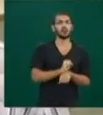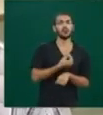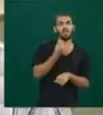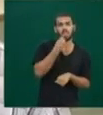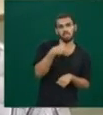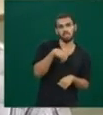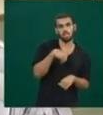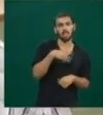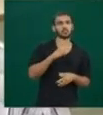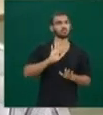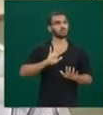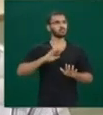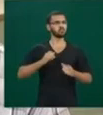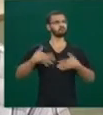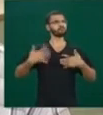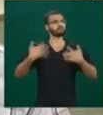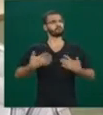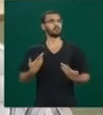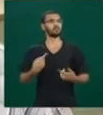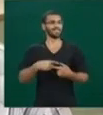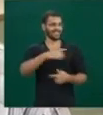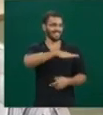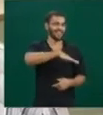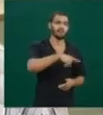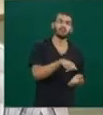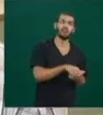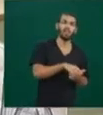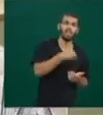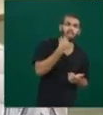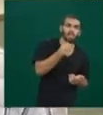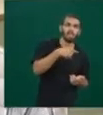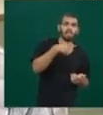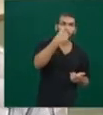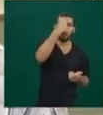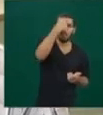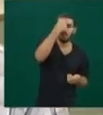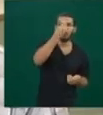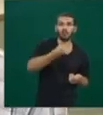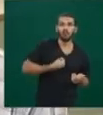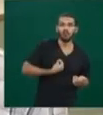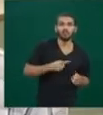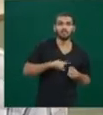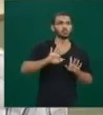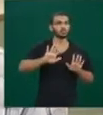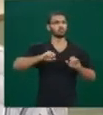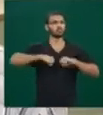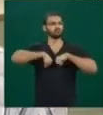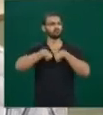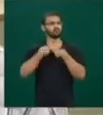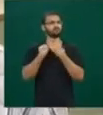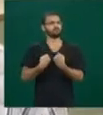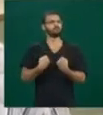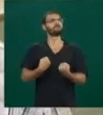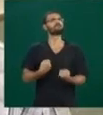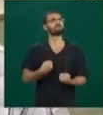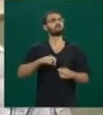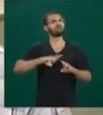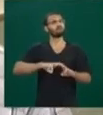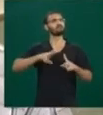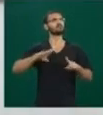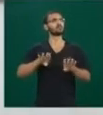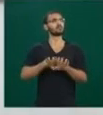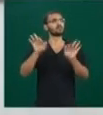que muitas vezes é a vida acadêmica para uma outra pegada mais produtiva e ao mesmo tempo mais